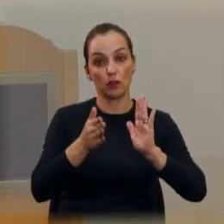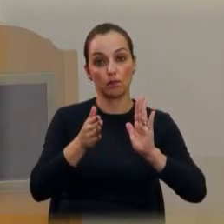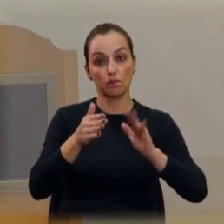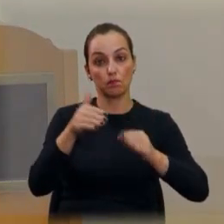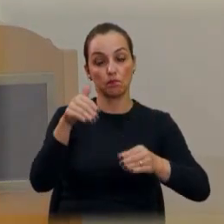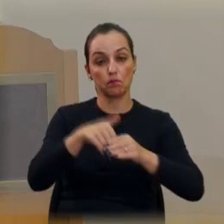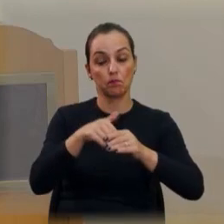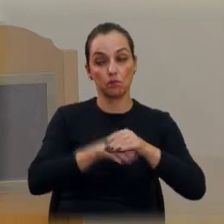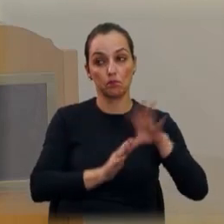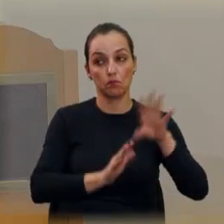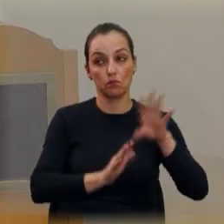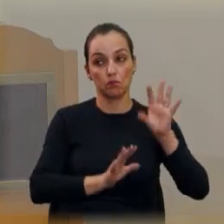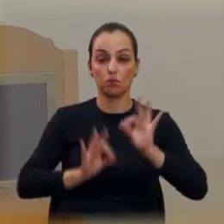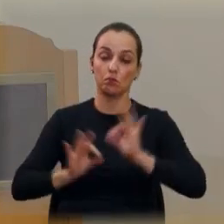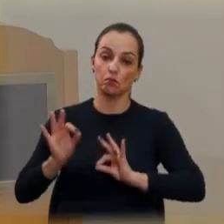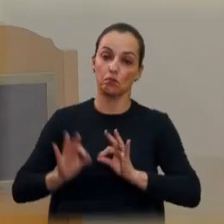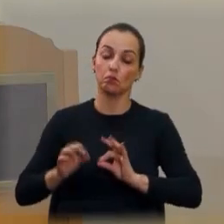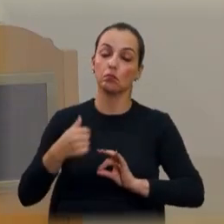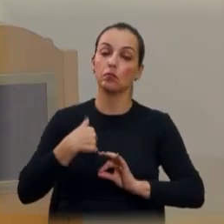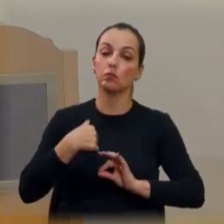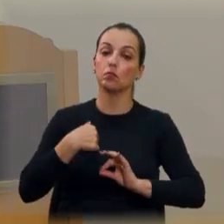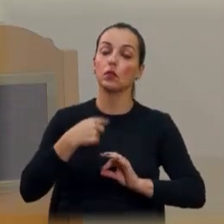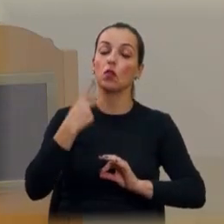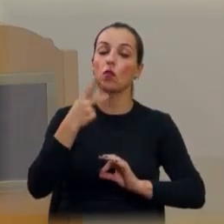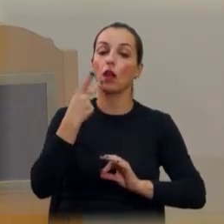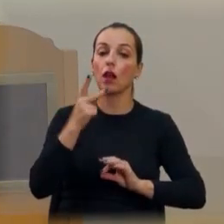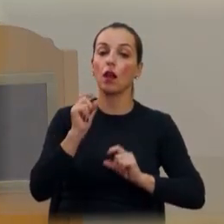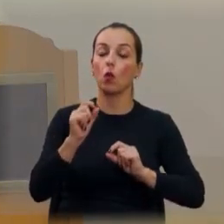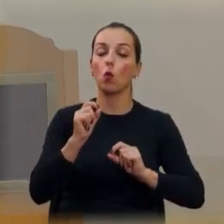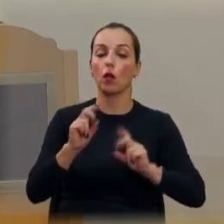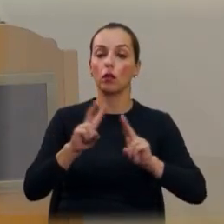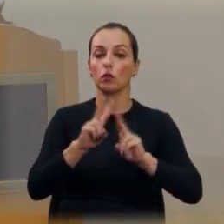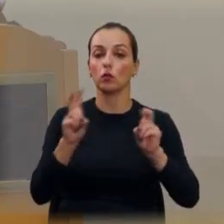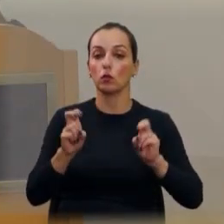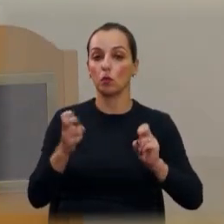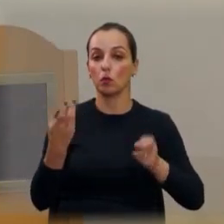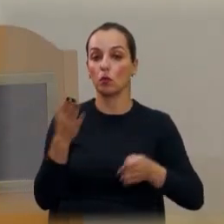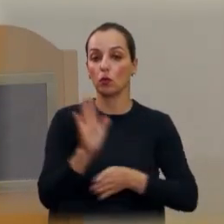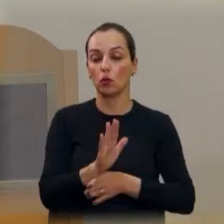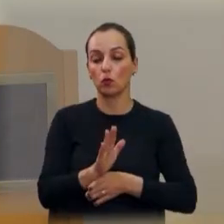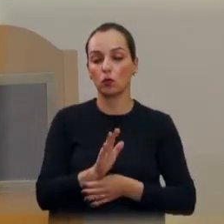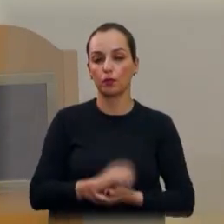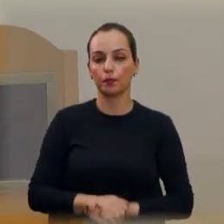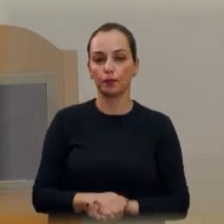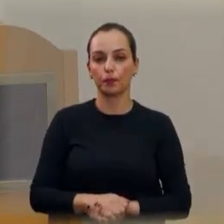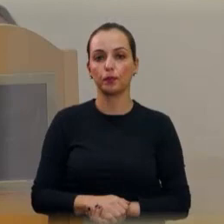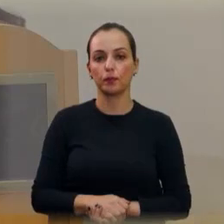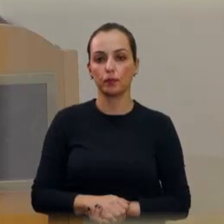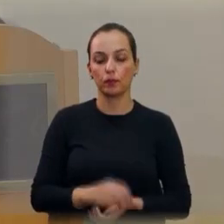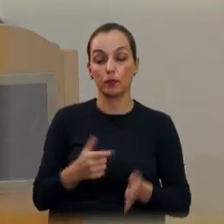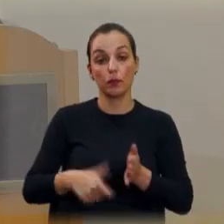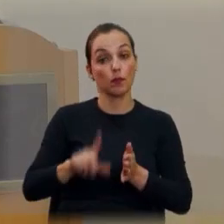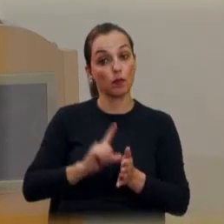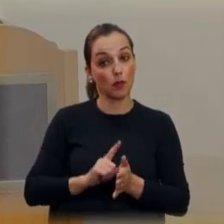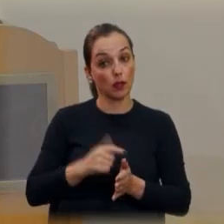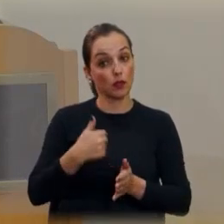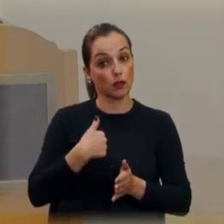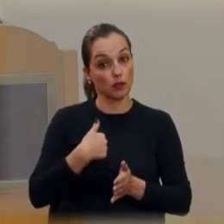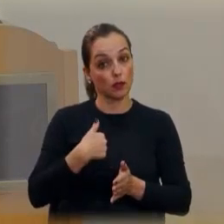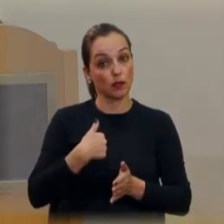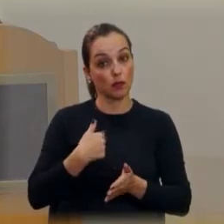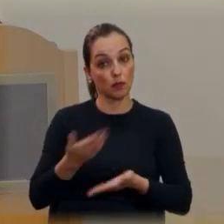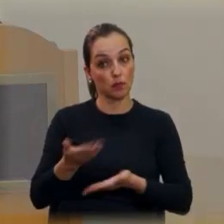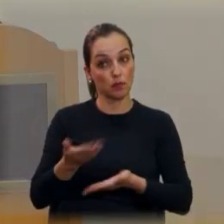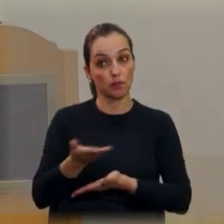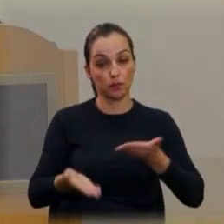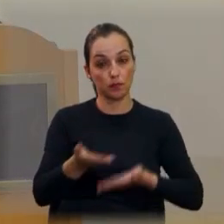pauta. Eu quero falar para vocês a respeito de uma contribuição. Antes dessa sessão dar início, nós